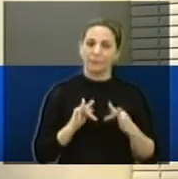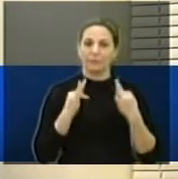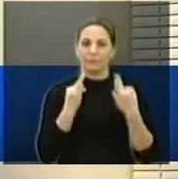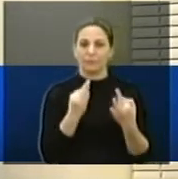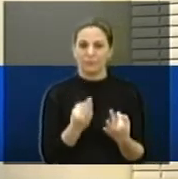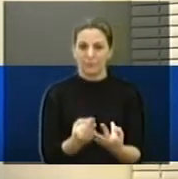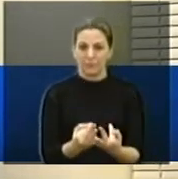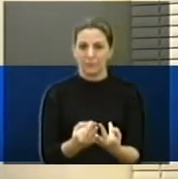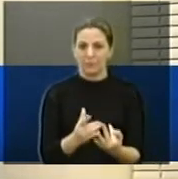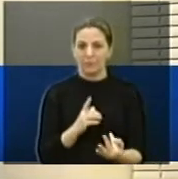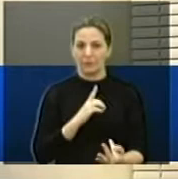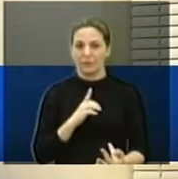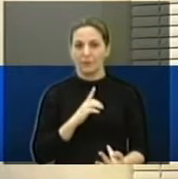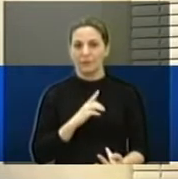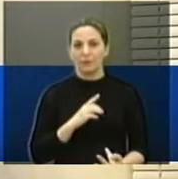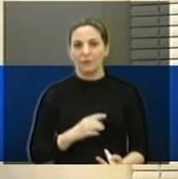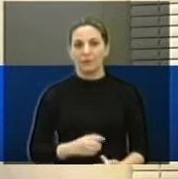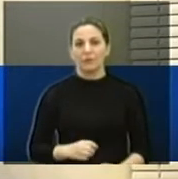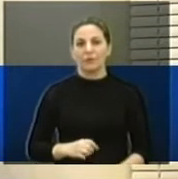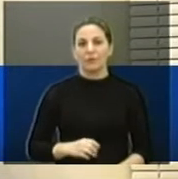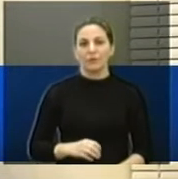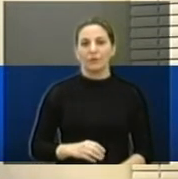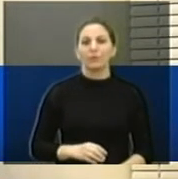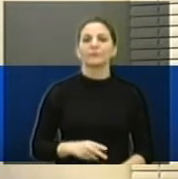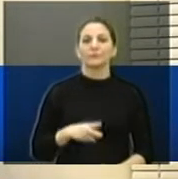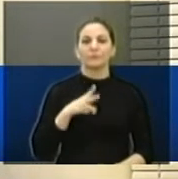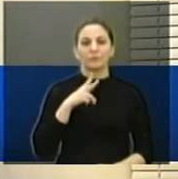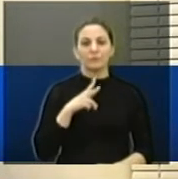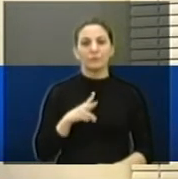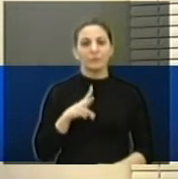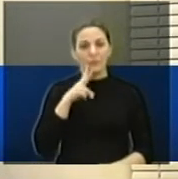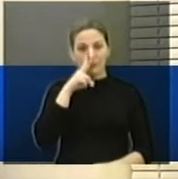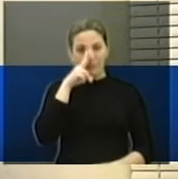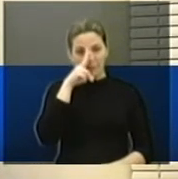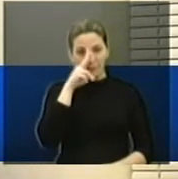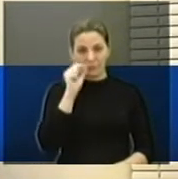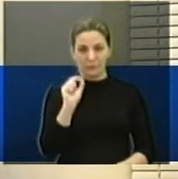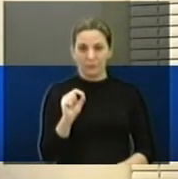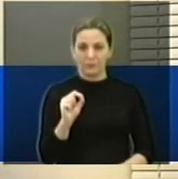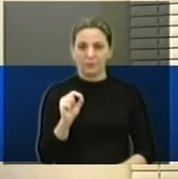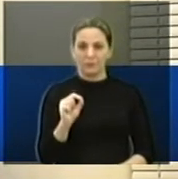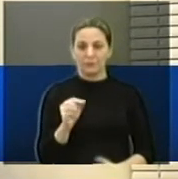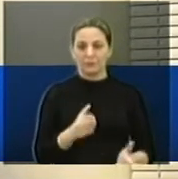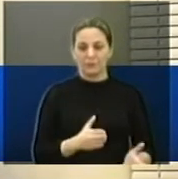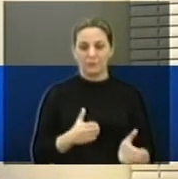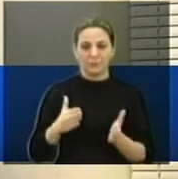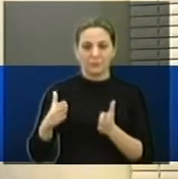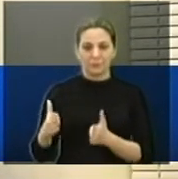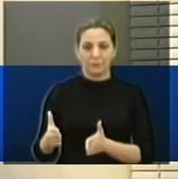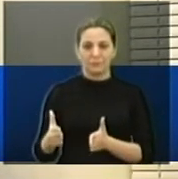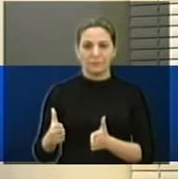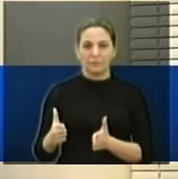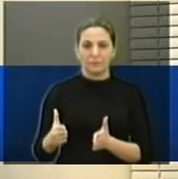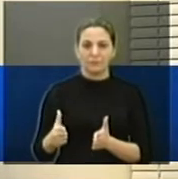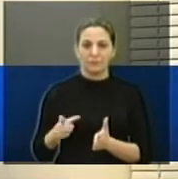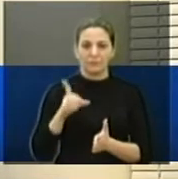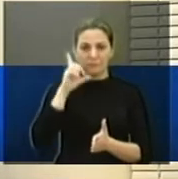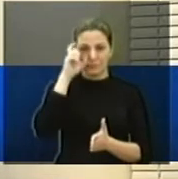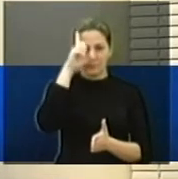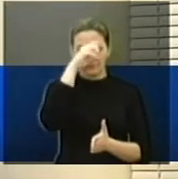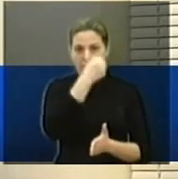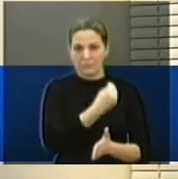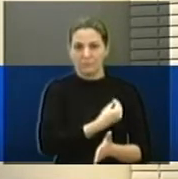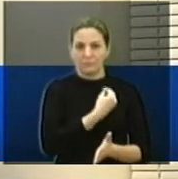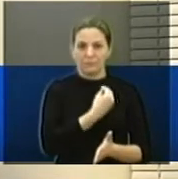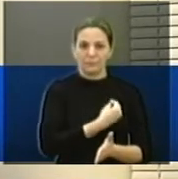que tenham força para enfrentar edmilson também para enfrentar esse período difícil da sua vida